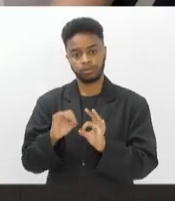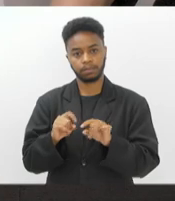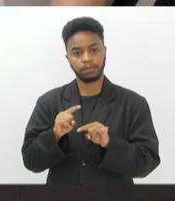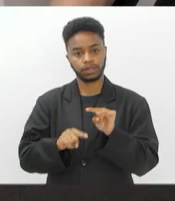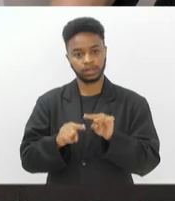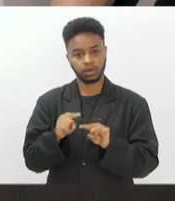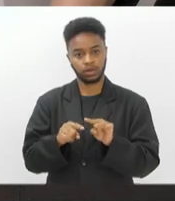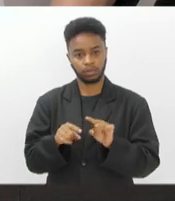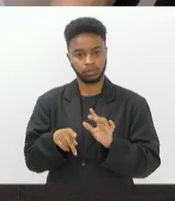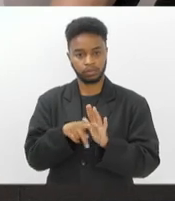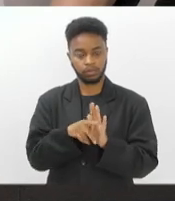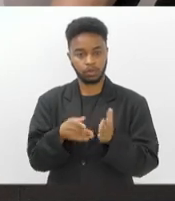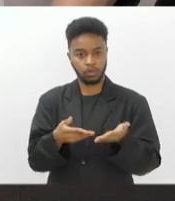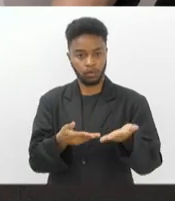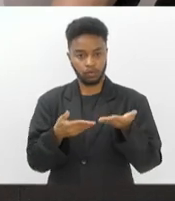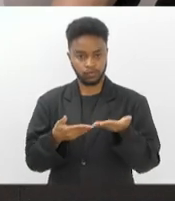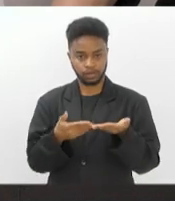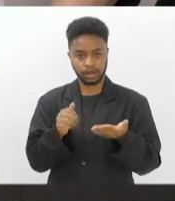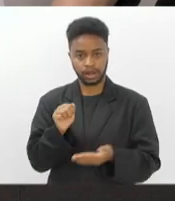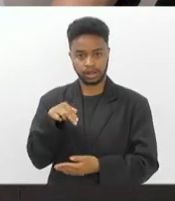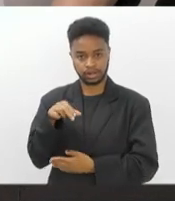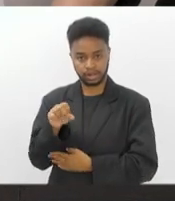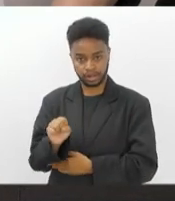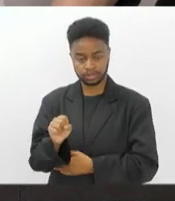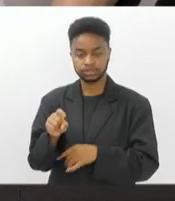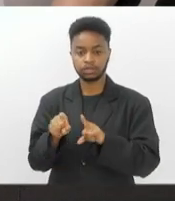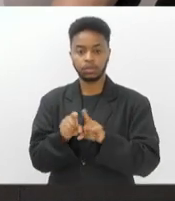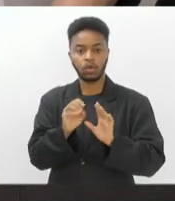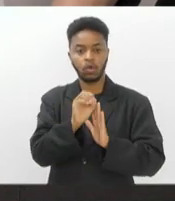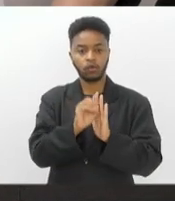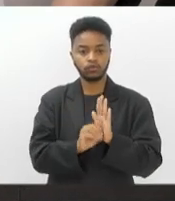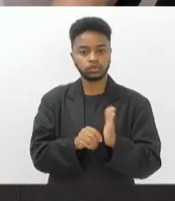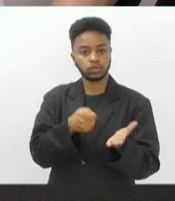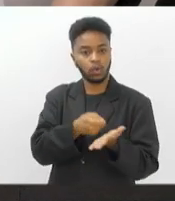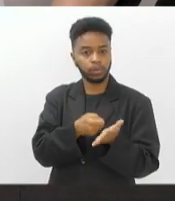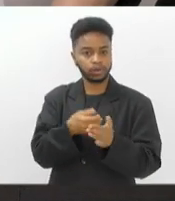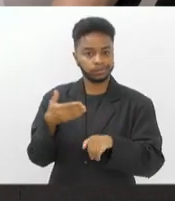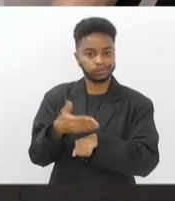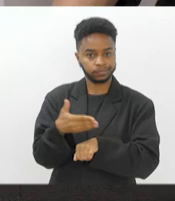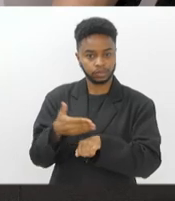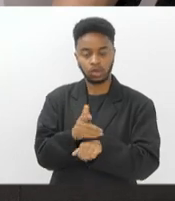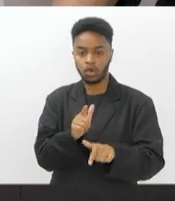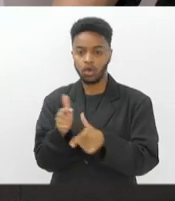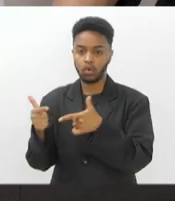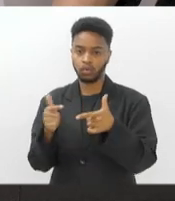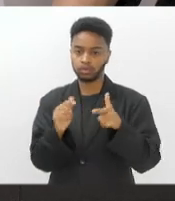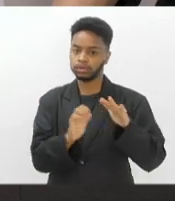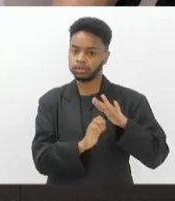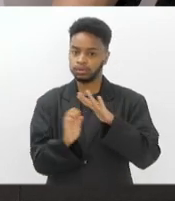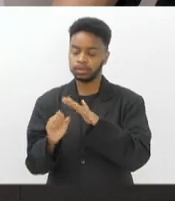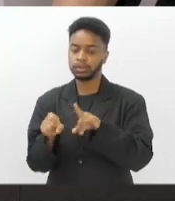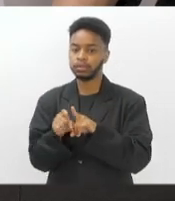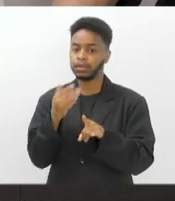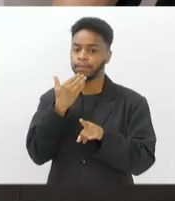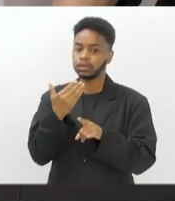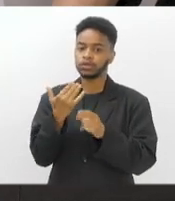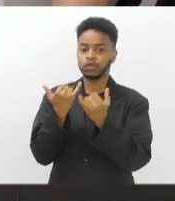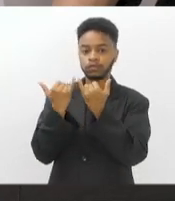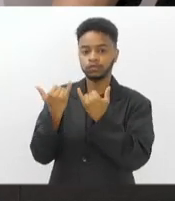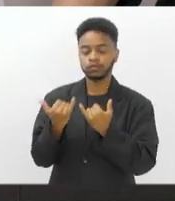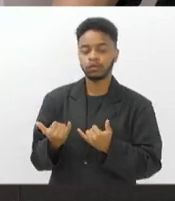do convite então a NS e depois o Ofício de convocação aos os demais envolvidos solicitando todos os dados os